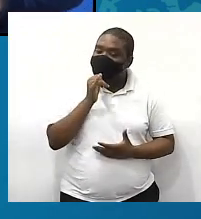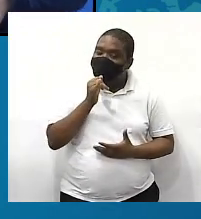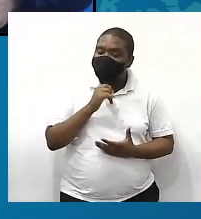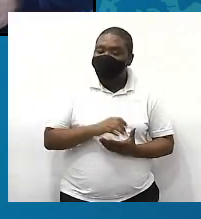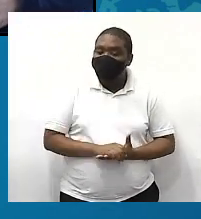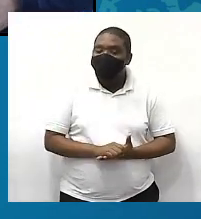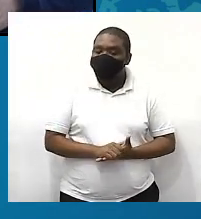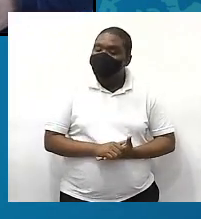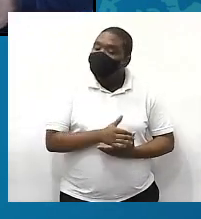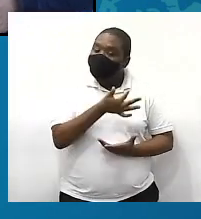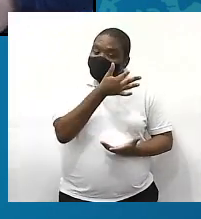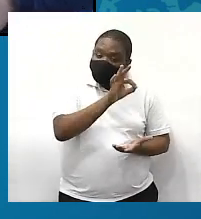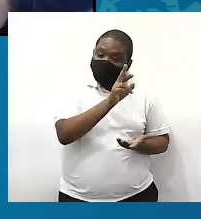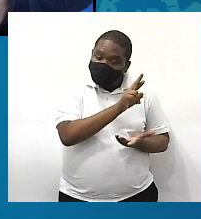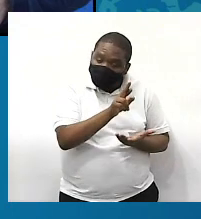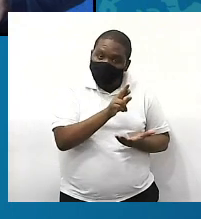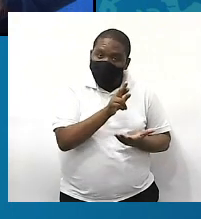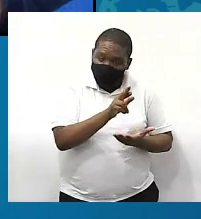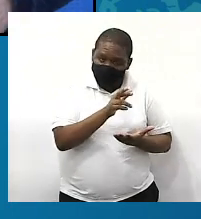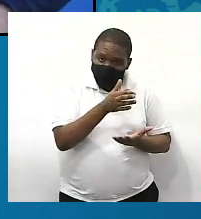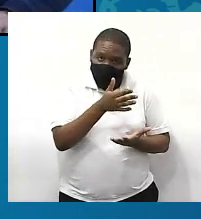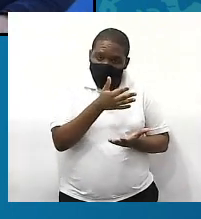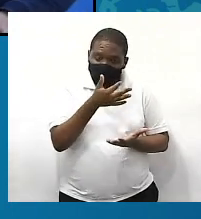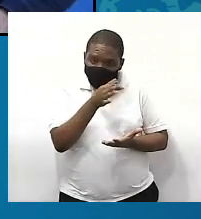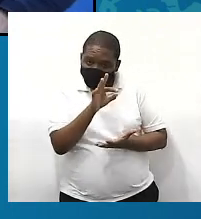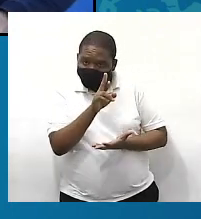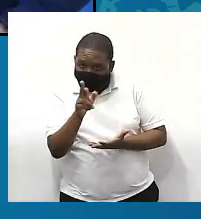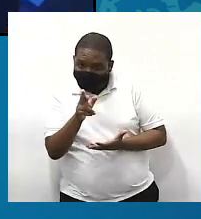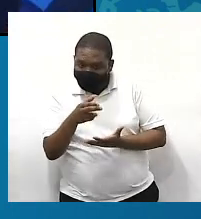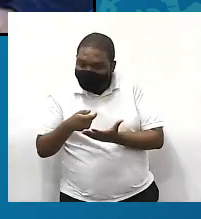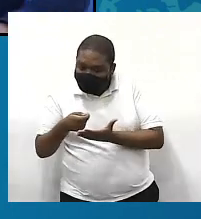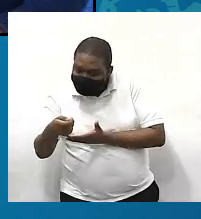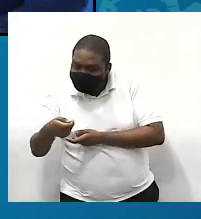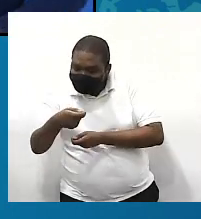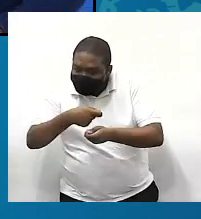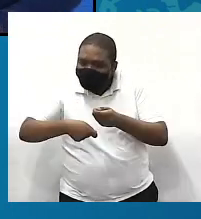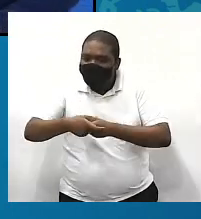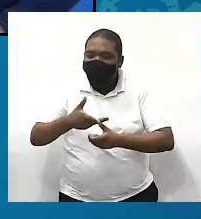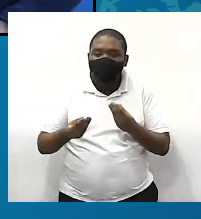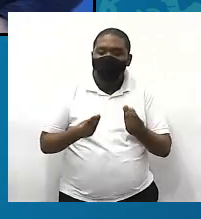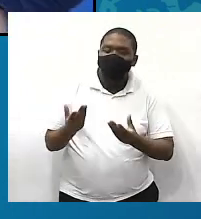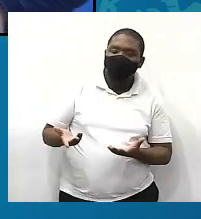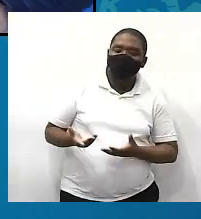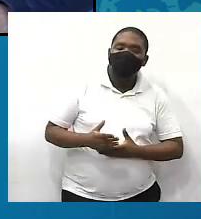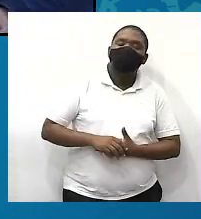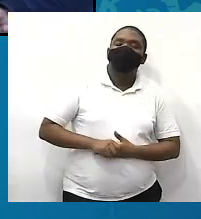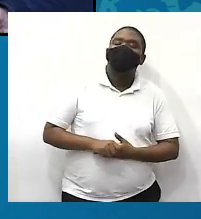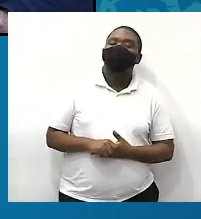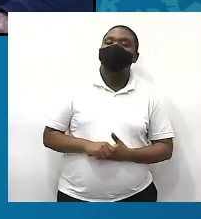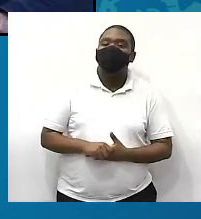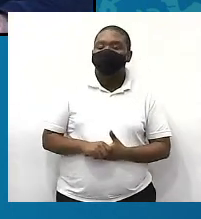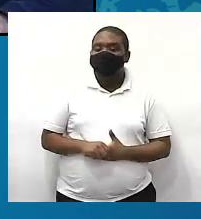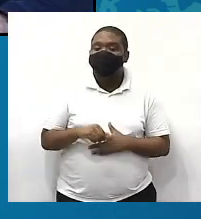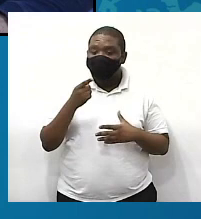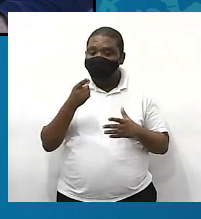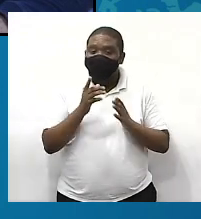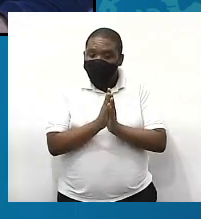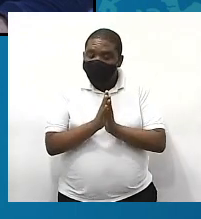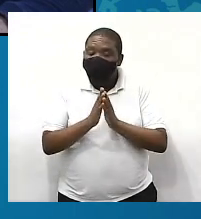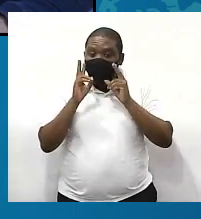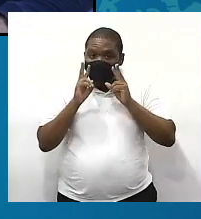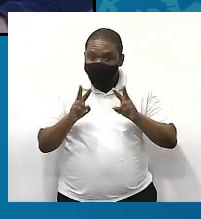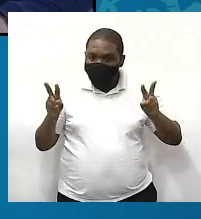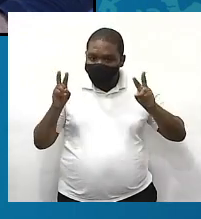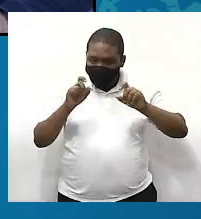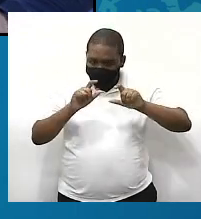no máximo ela pôde trocar essas moedas? Vamos resolver? Então vem comigo, tá bom? Fica fixo aí no slide que a